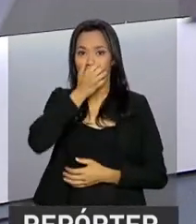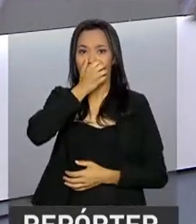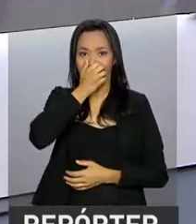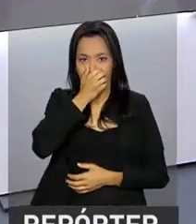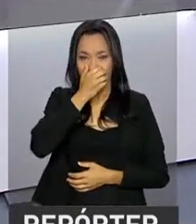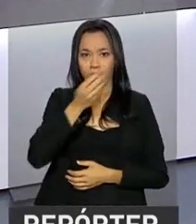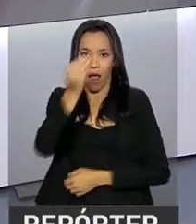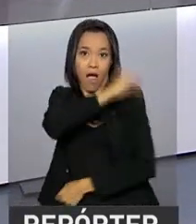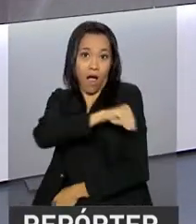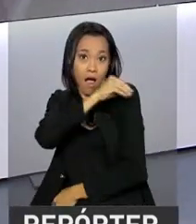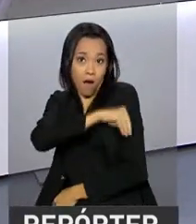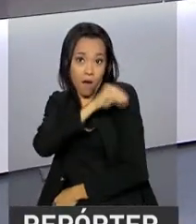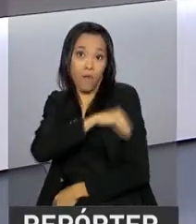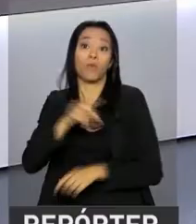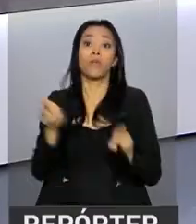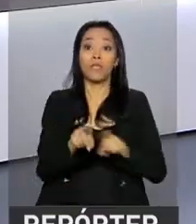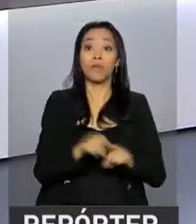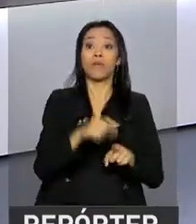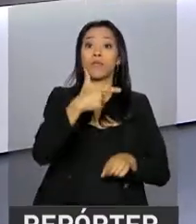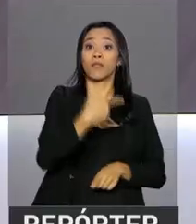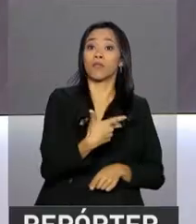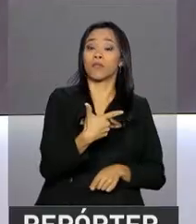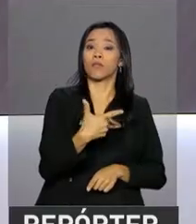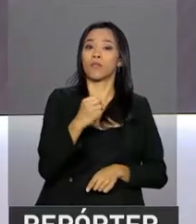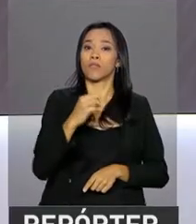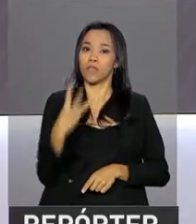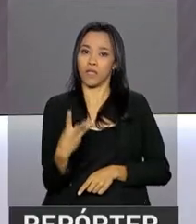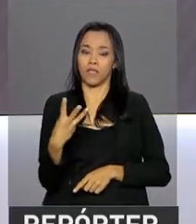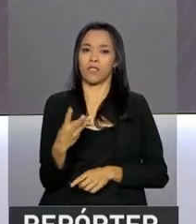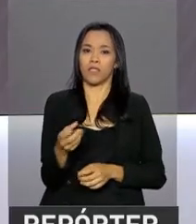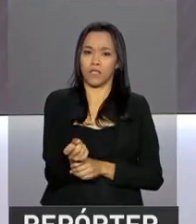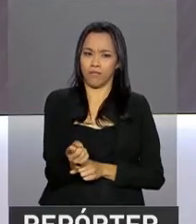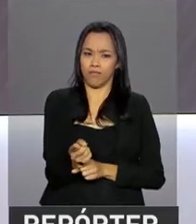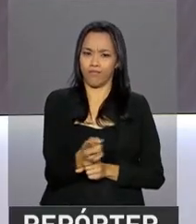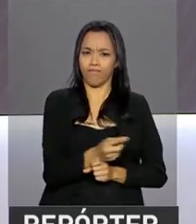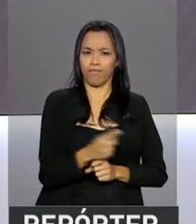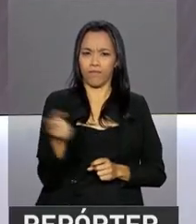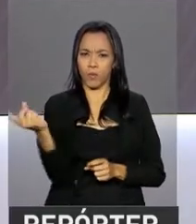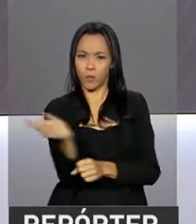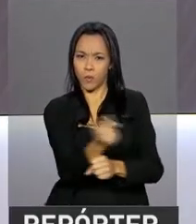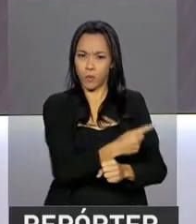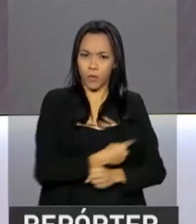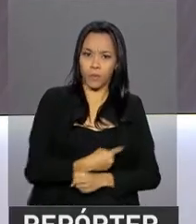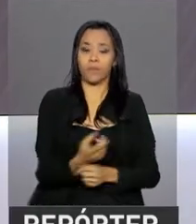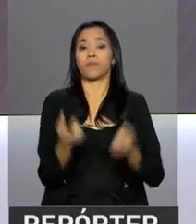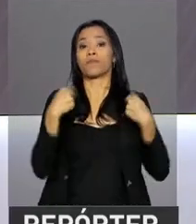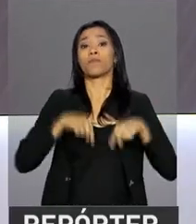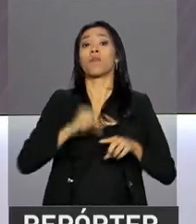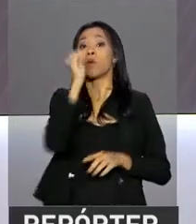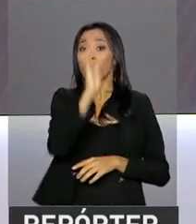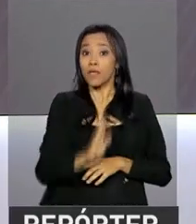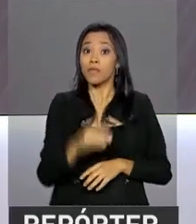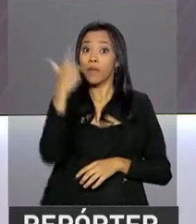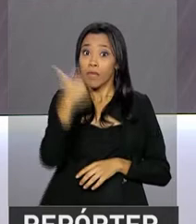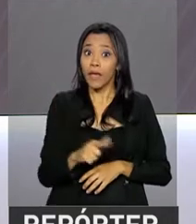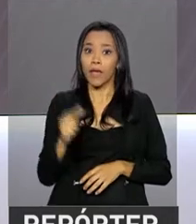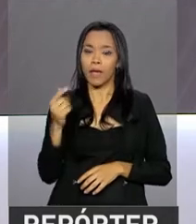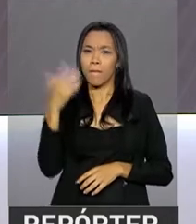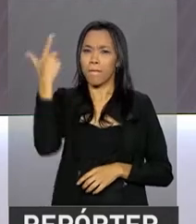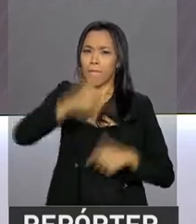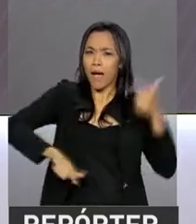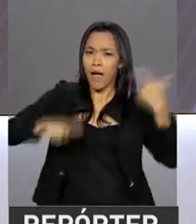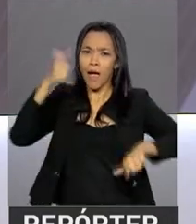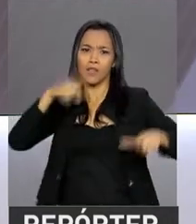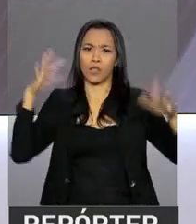203 radares portáteis o brasil quer atrair mais turistas até 2022 a meta